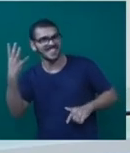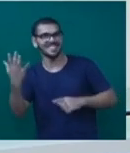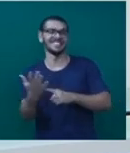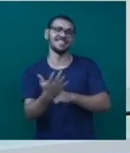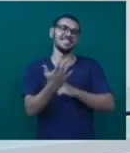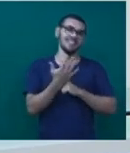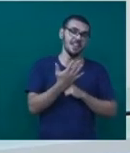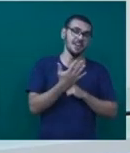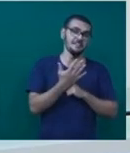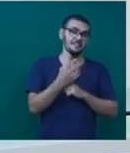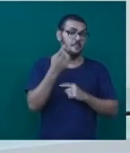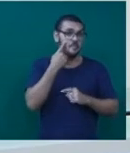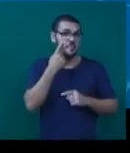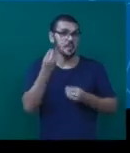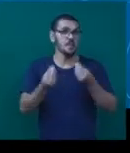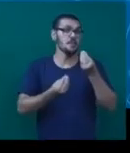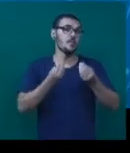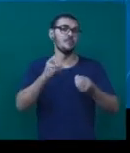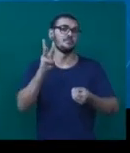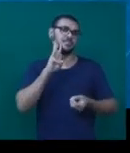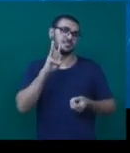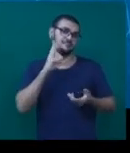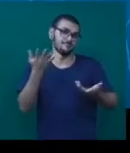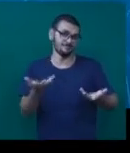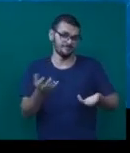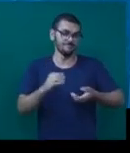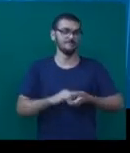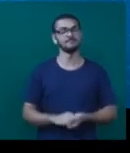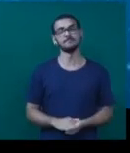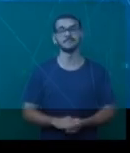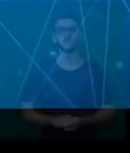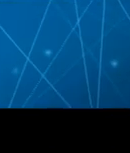previsão para esta terça-feira.